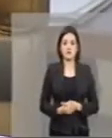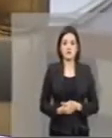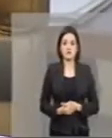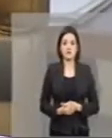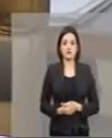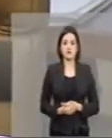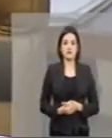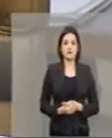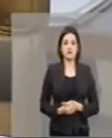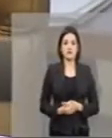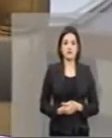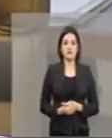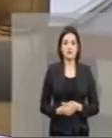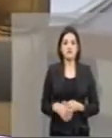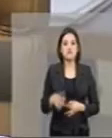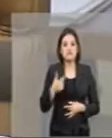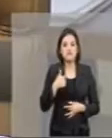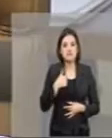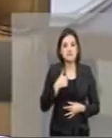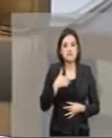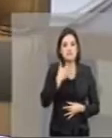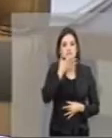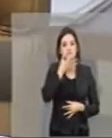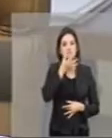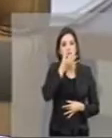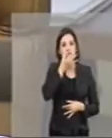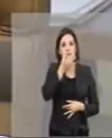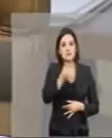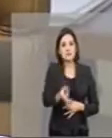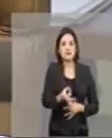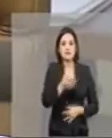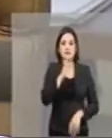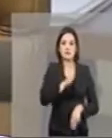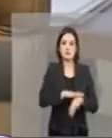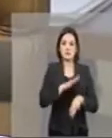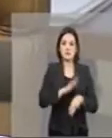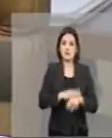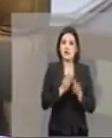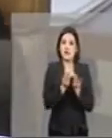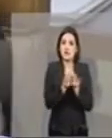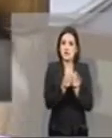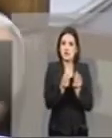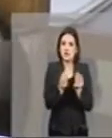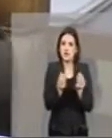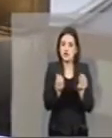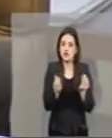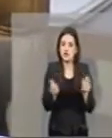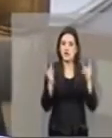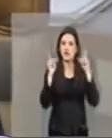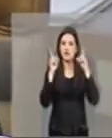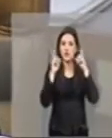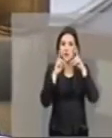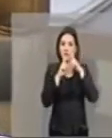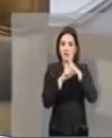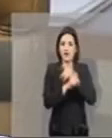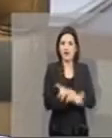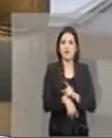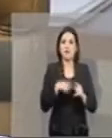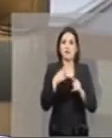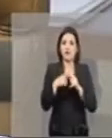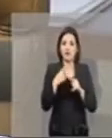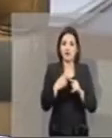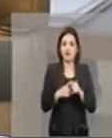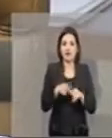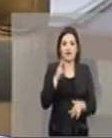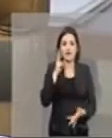presidente, este um dos casos mais sensíveis desses últimos tempos, que são permanentemente de